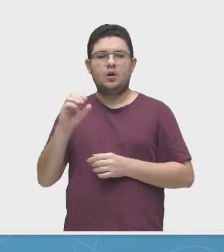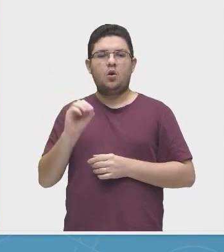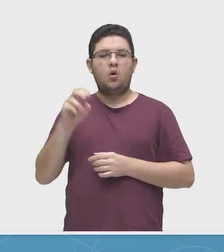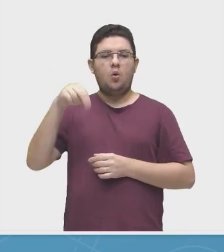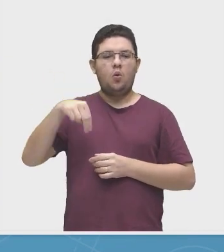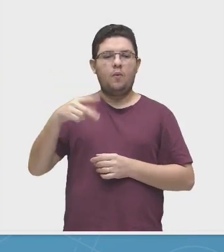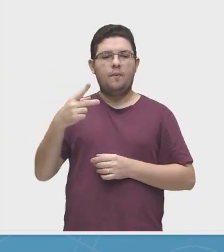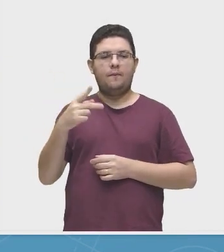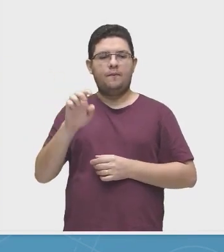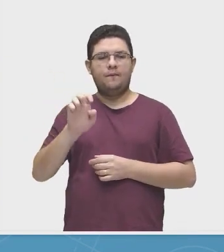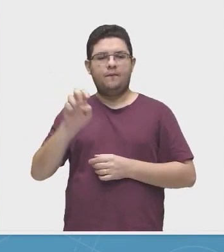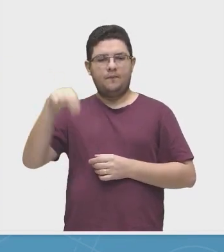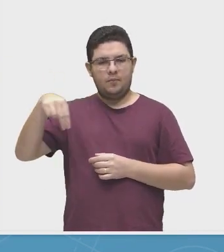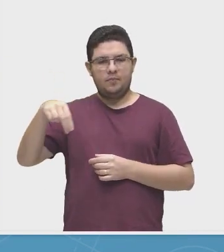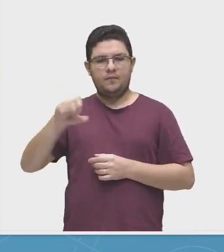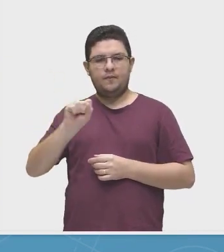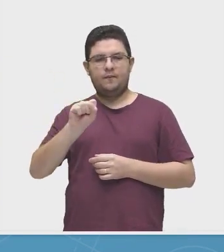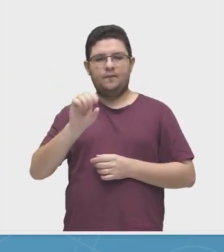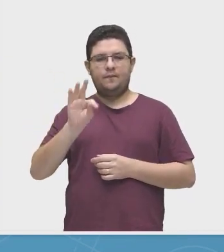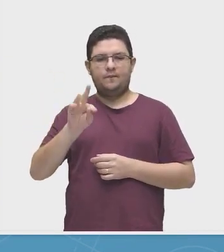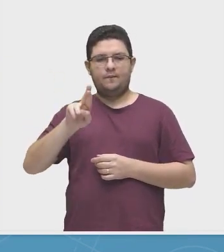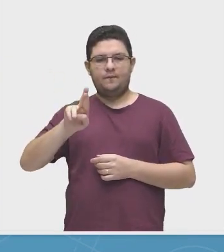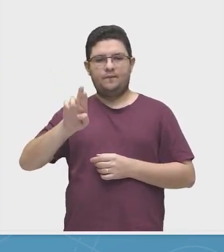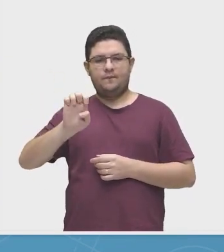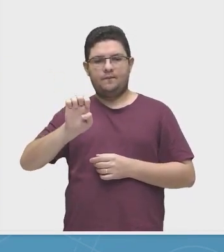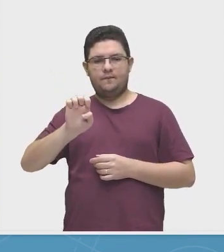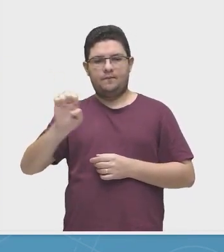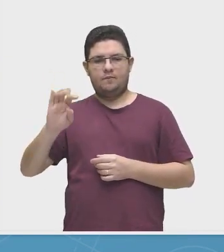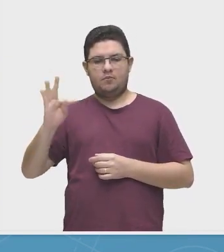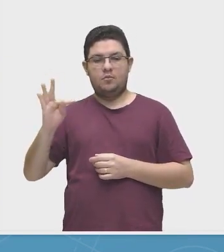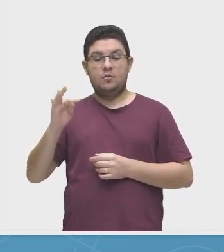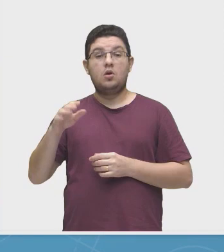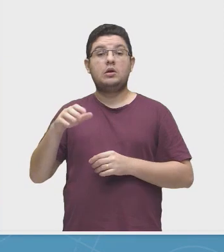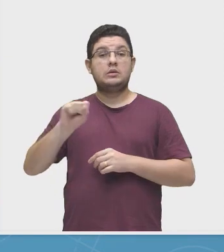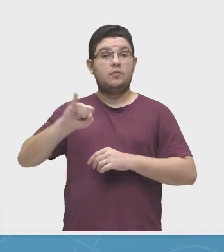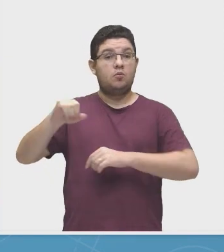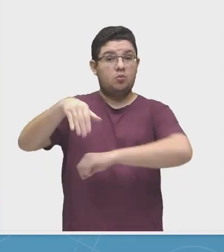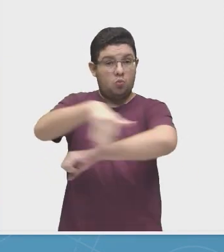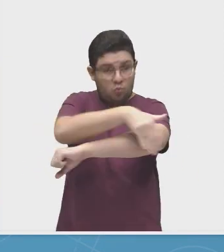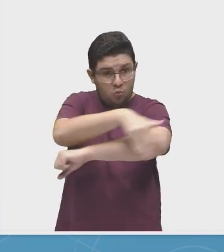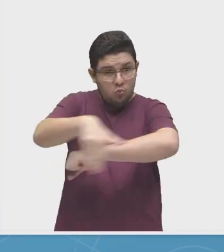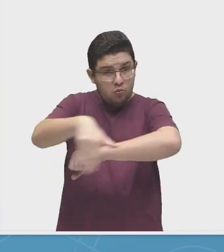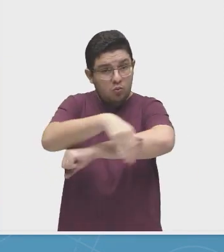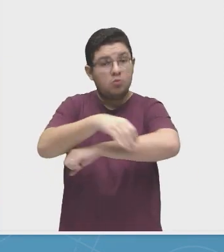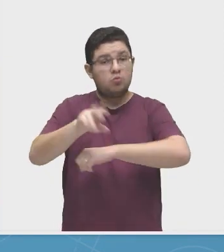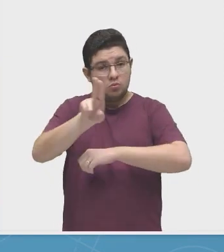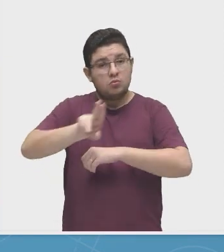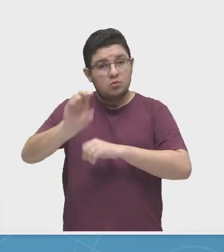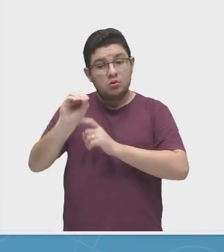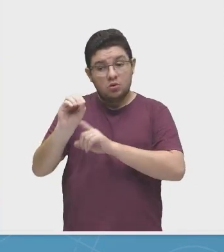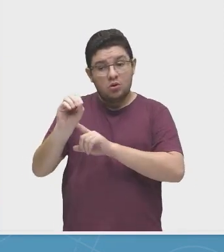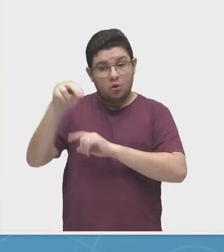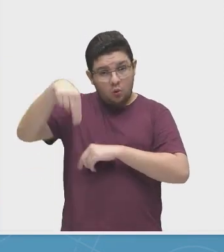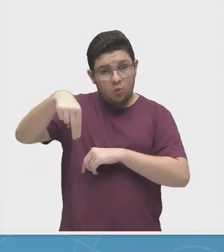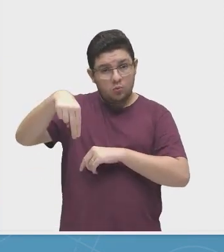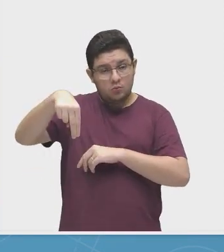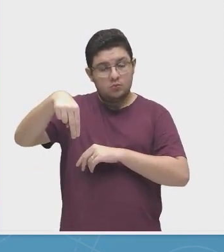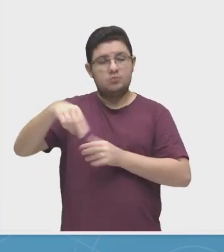sempre utilizar on Penn Street, tá certo? On Penn Street,